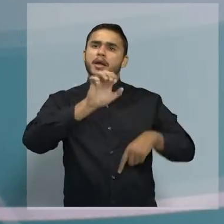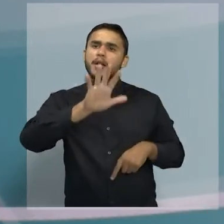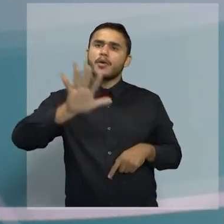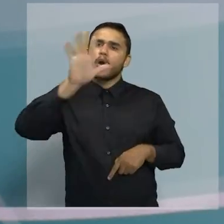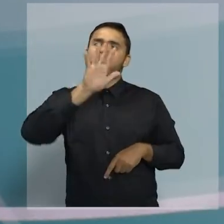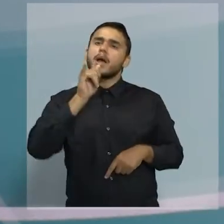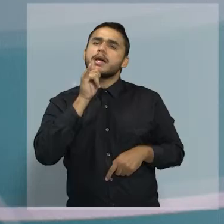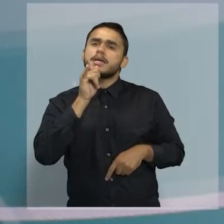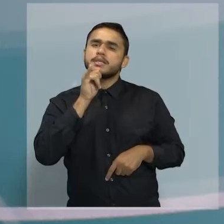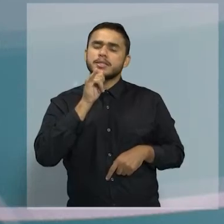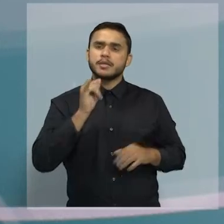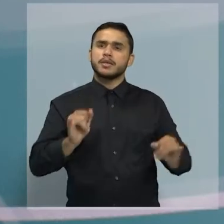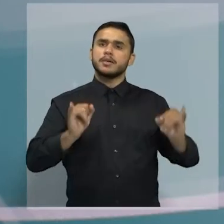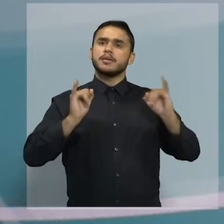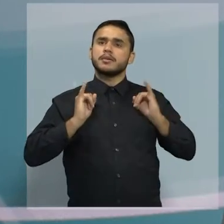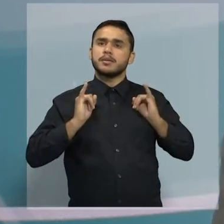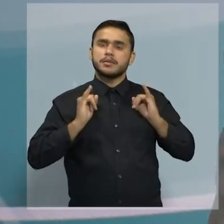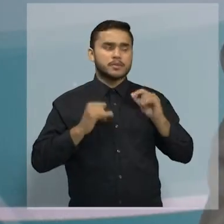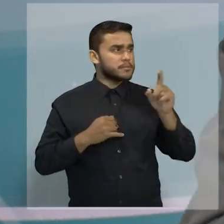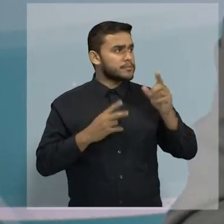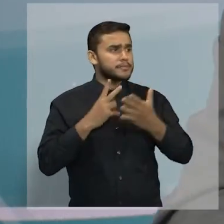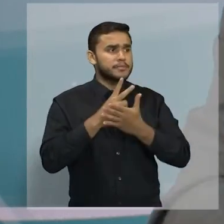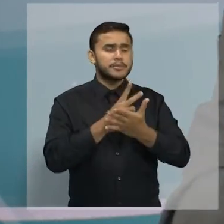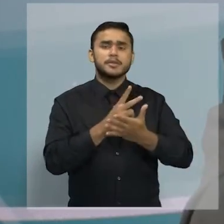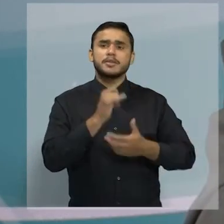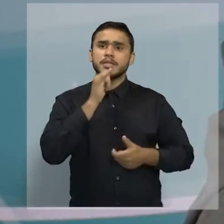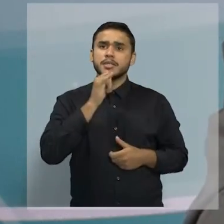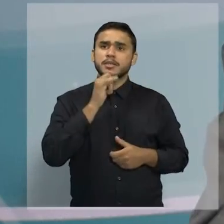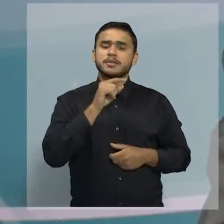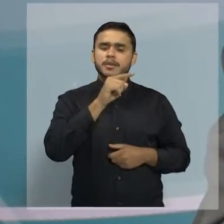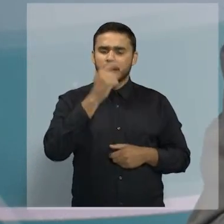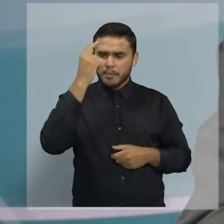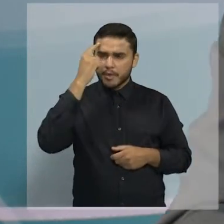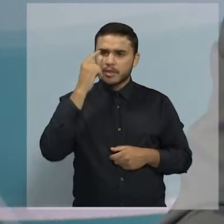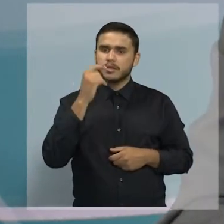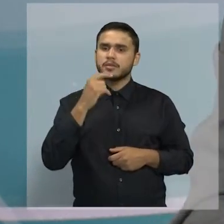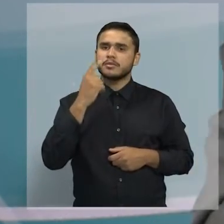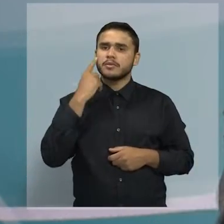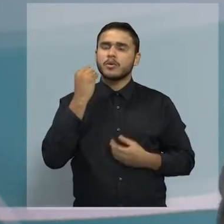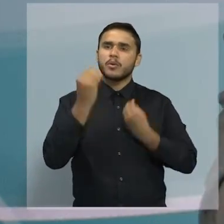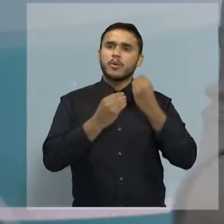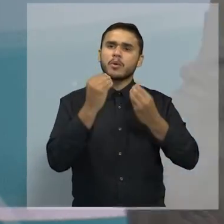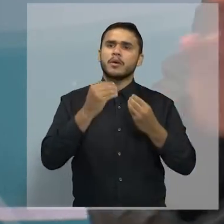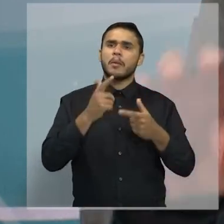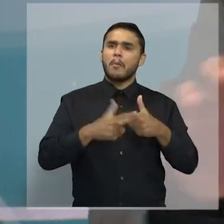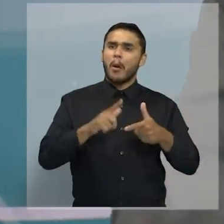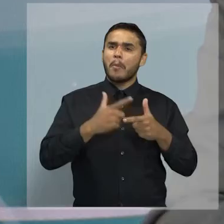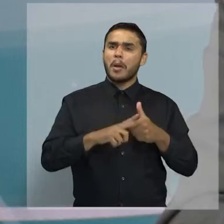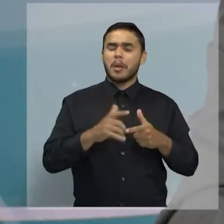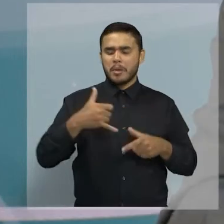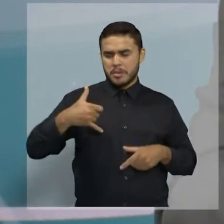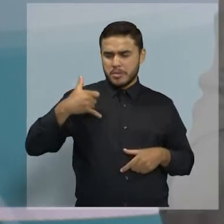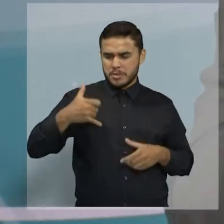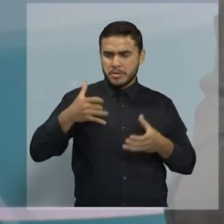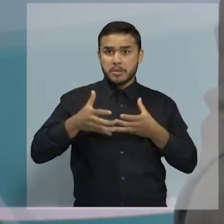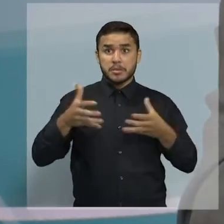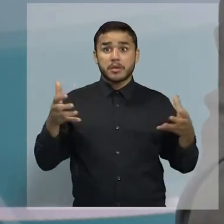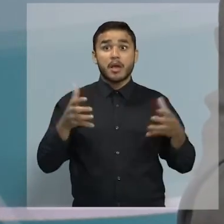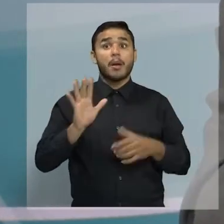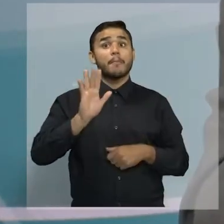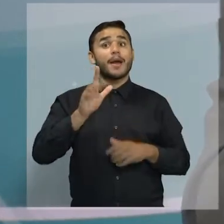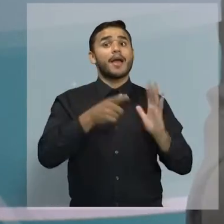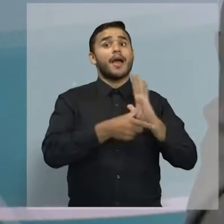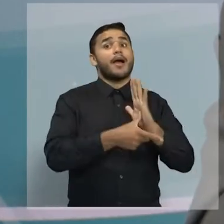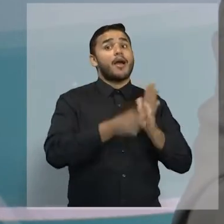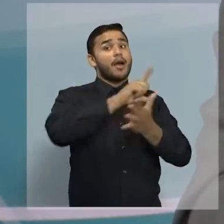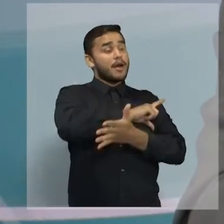maduro europeu, quer dizer, a formalização é muito ampla, né? Então você tem os problemas do envelhecimento, mas houve um